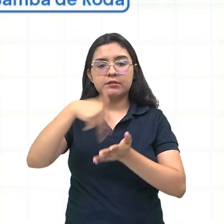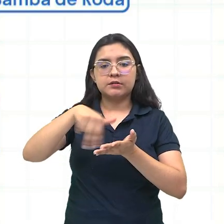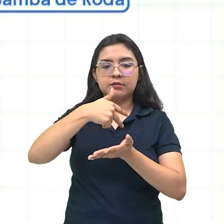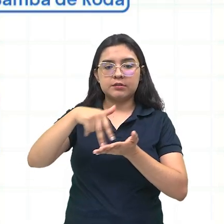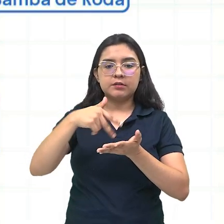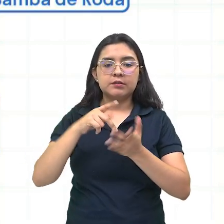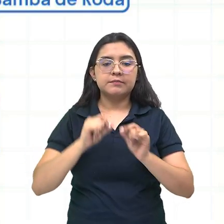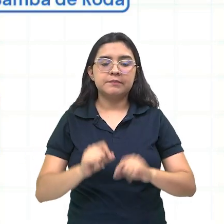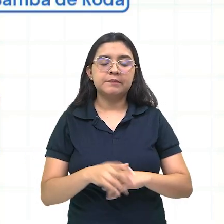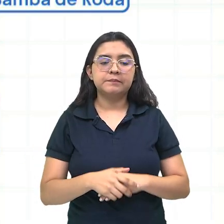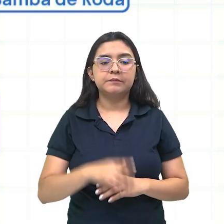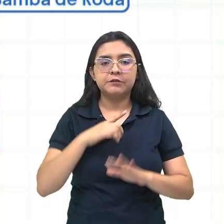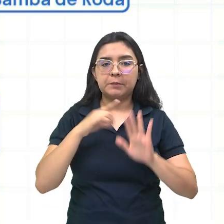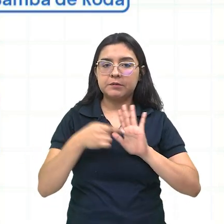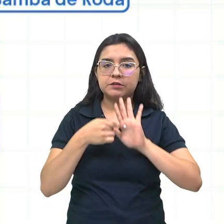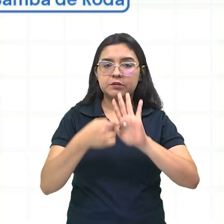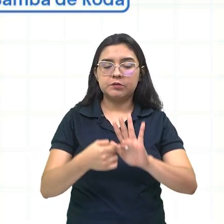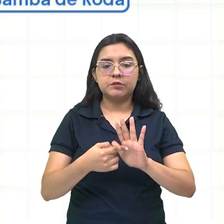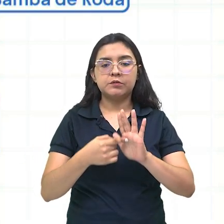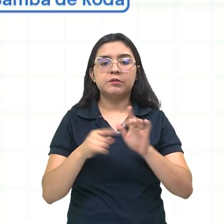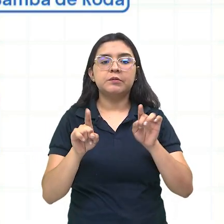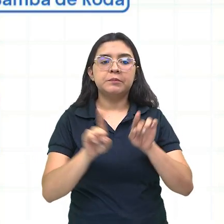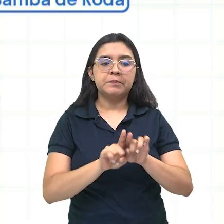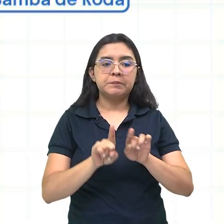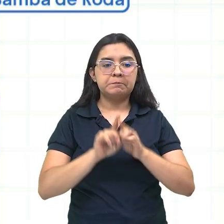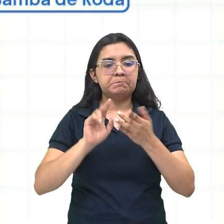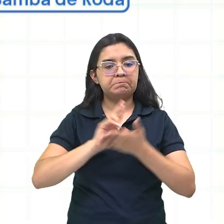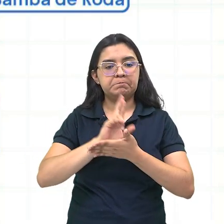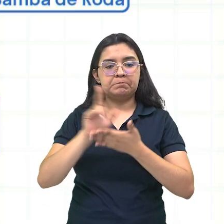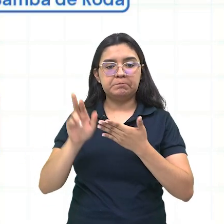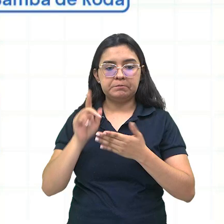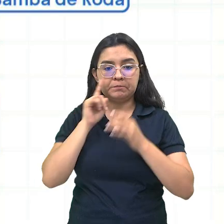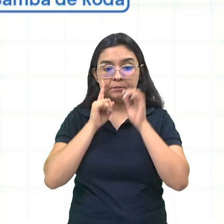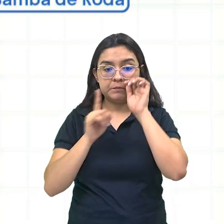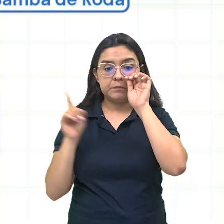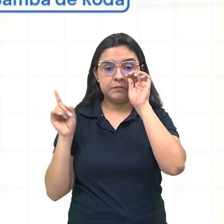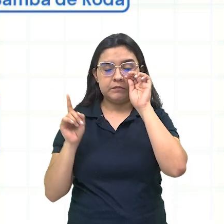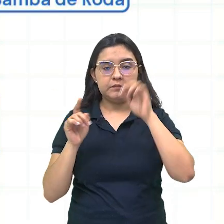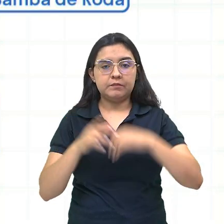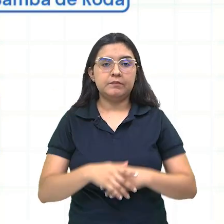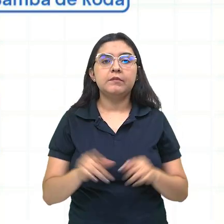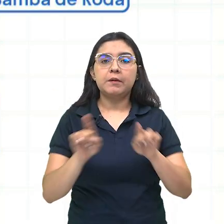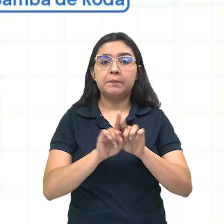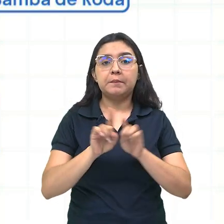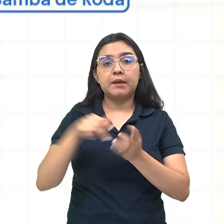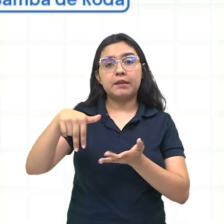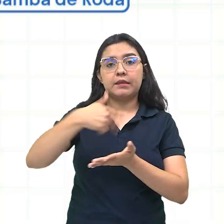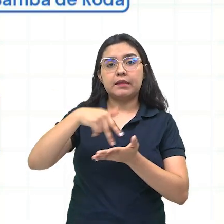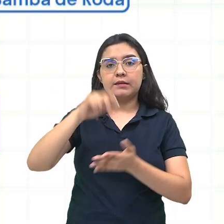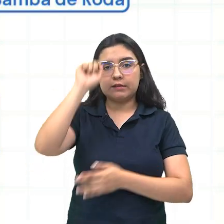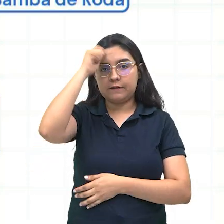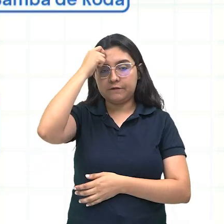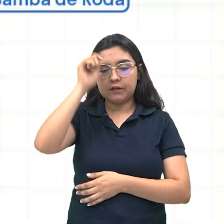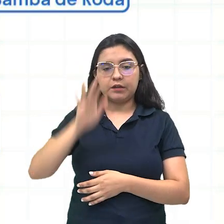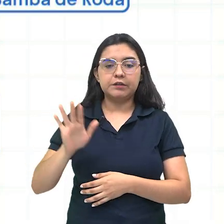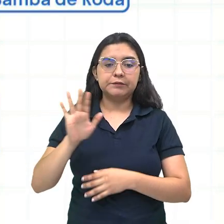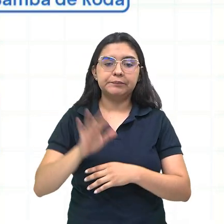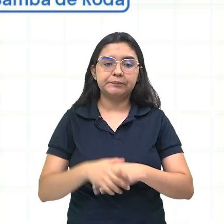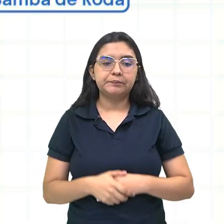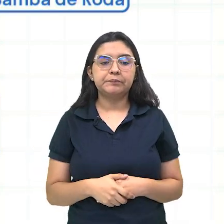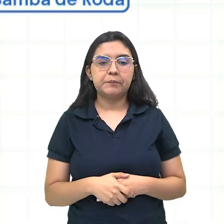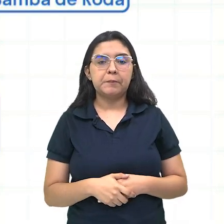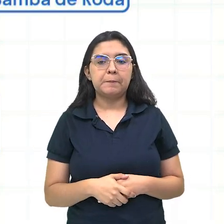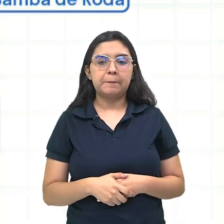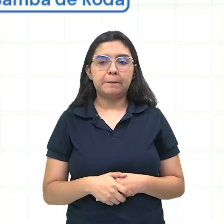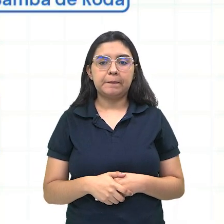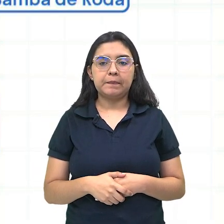danças de performance e espetáculo, né? Cito aí o Cirque du Soleil e a dança aérea. E nas danças africanas, o Afrobeat e o Jam